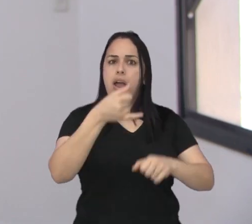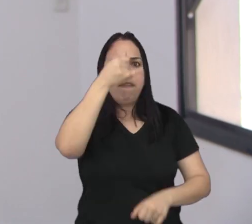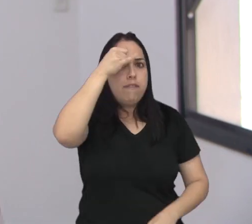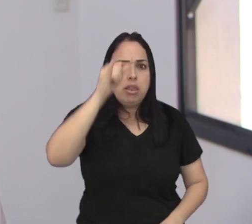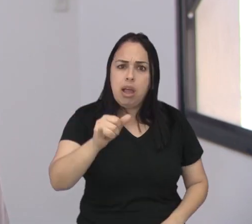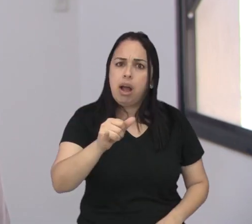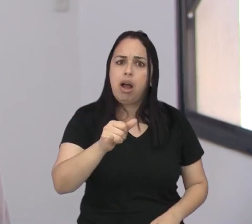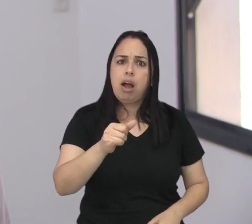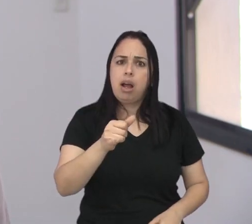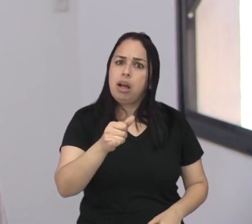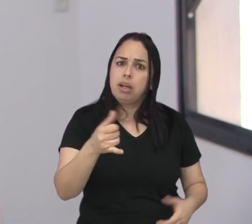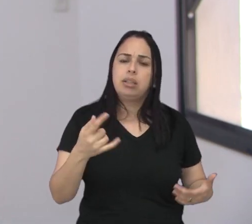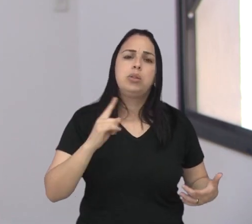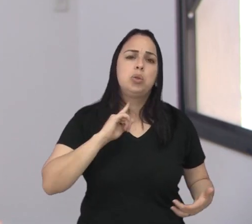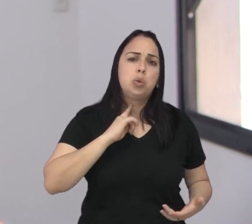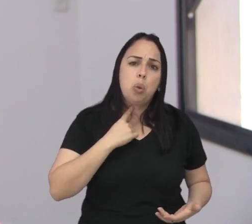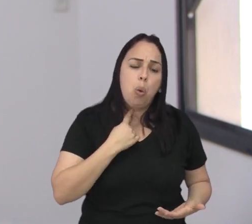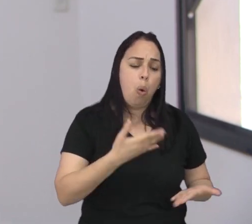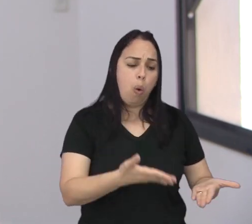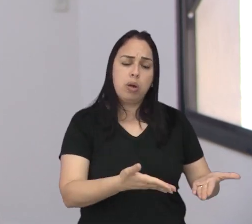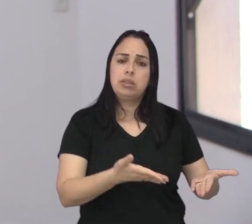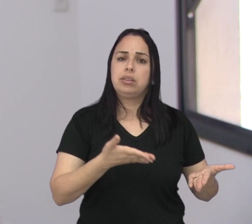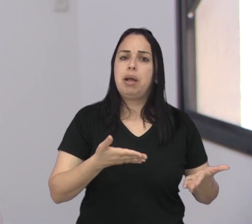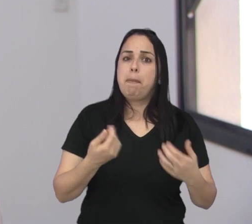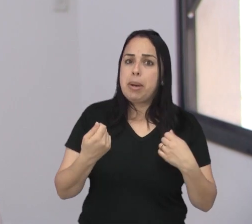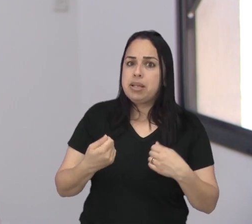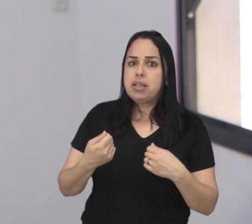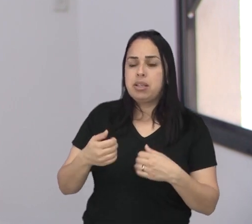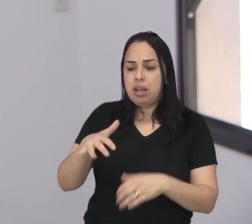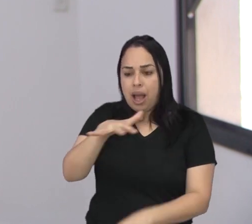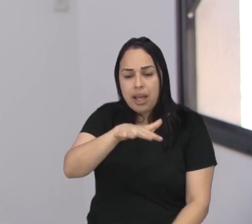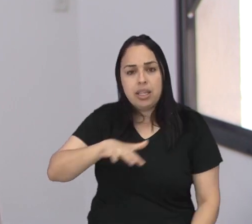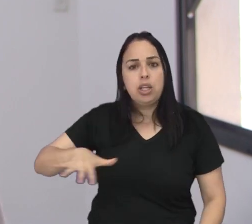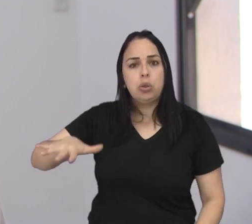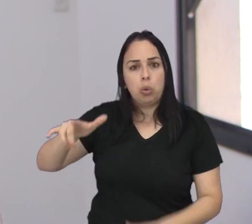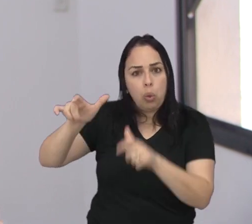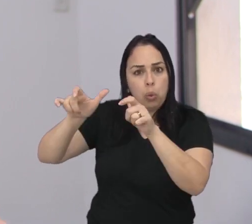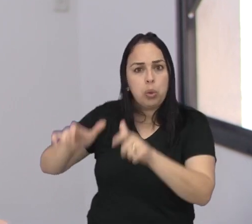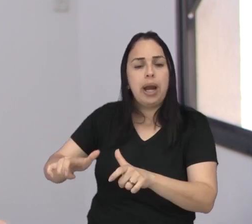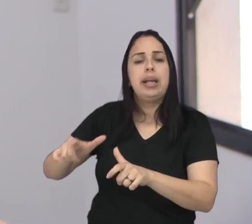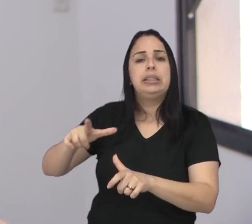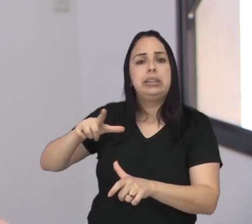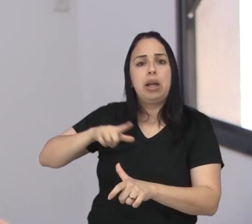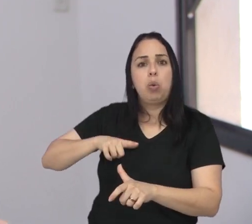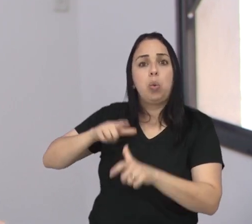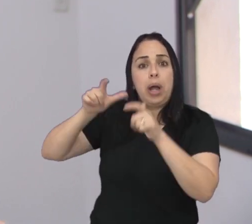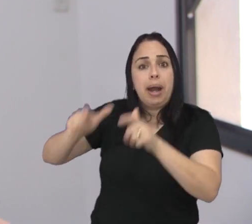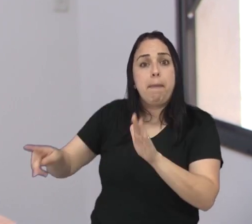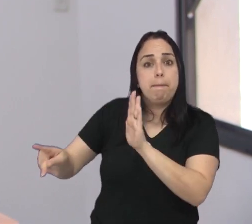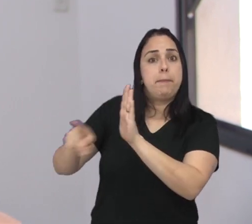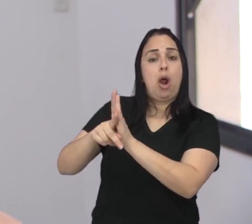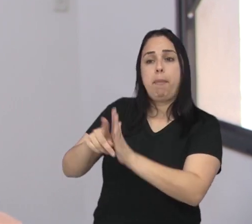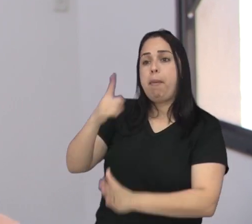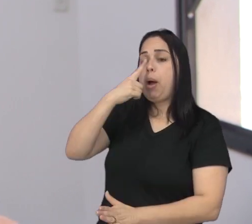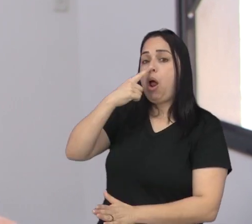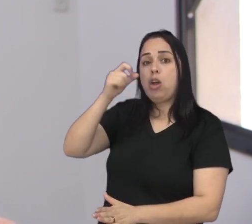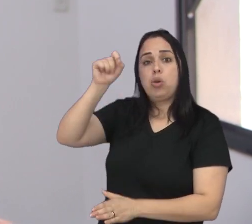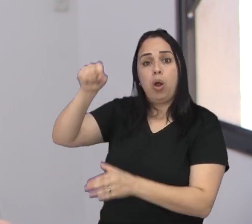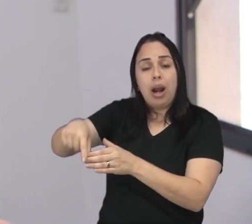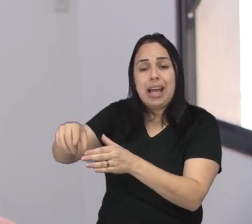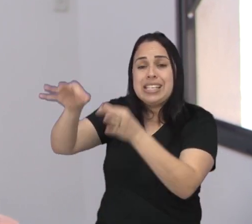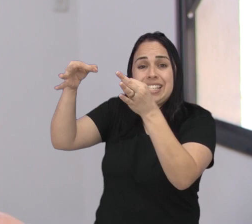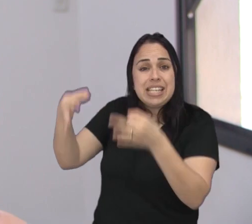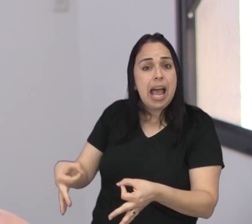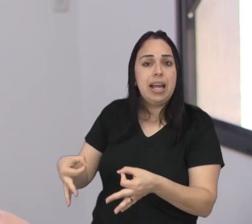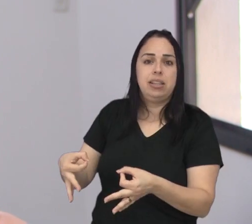descarte de lixo dentro dos rios. Tem um local adequado, aqui em São José dos Campos tem as PEVs, fazer